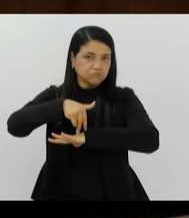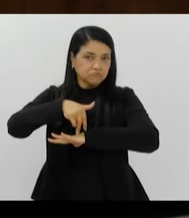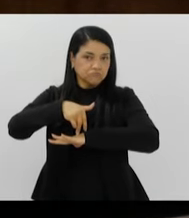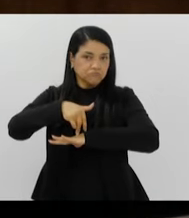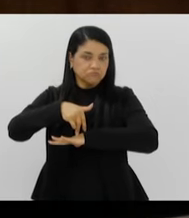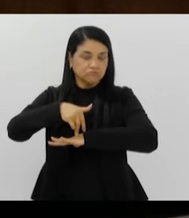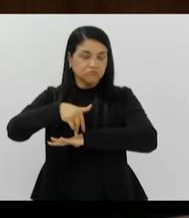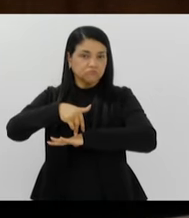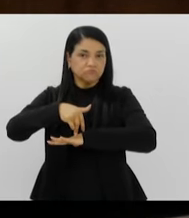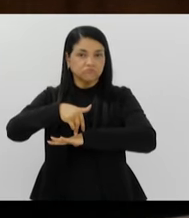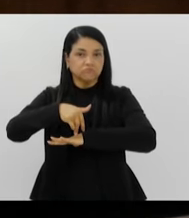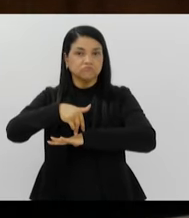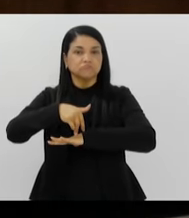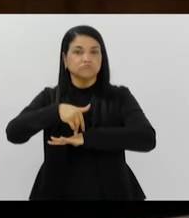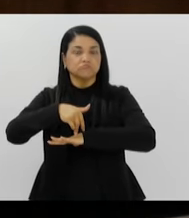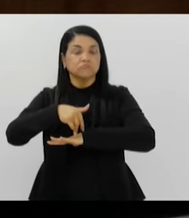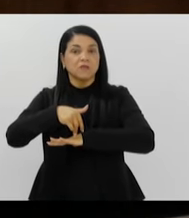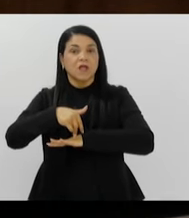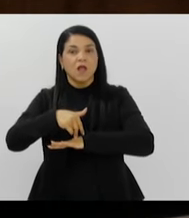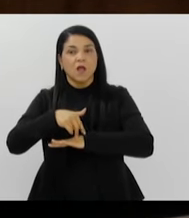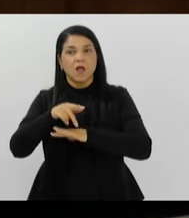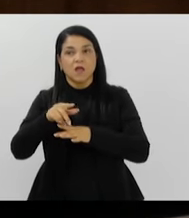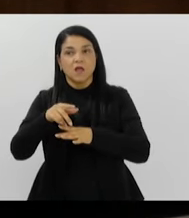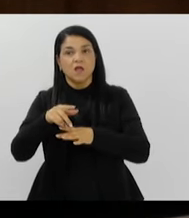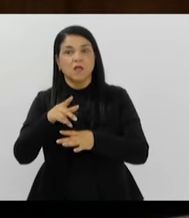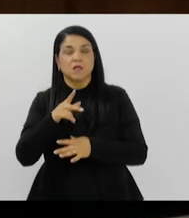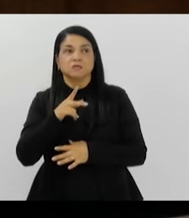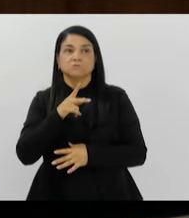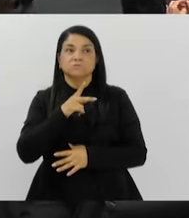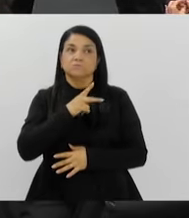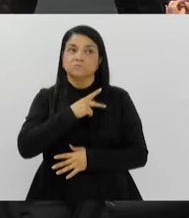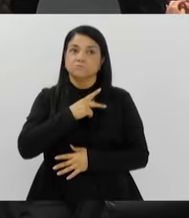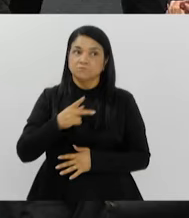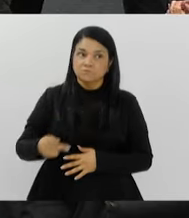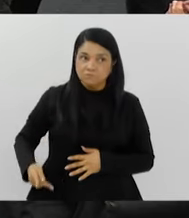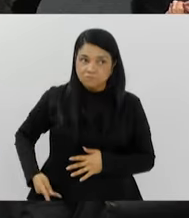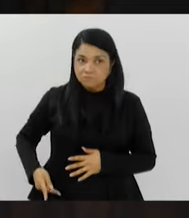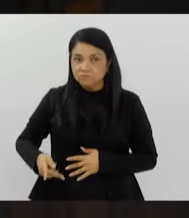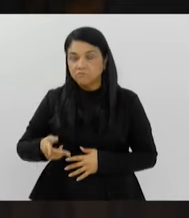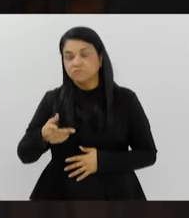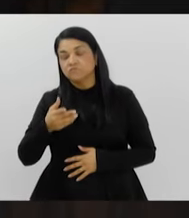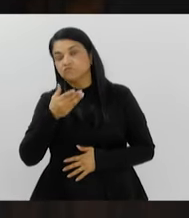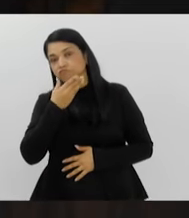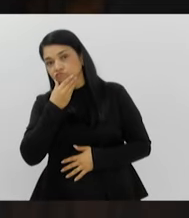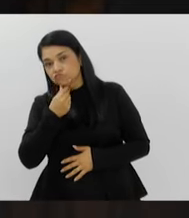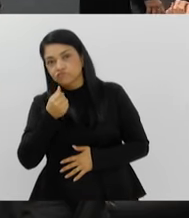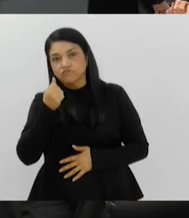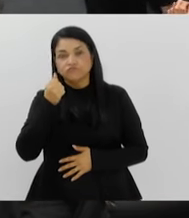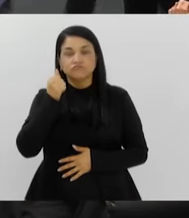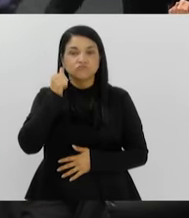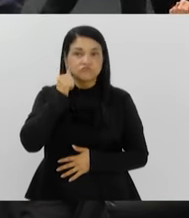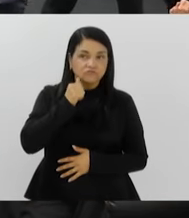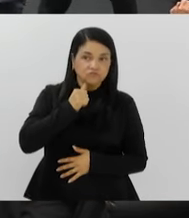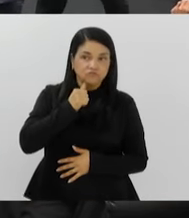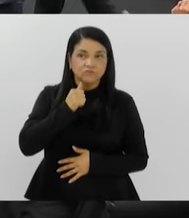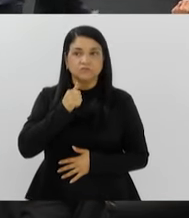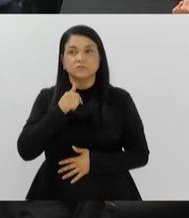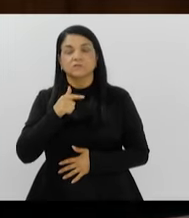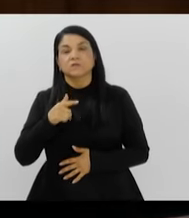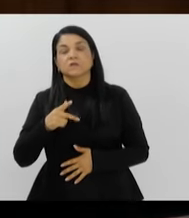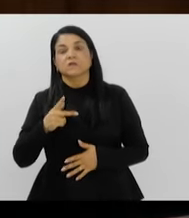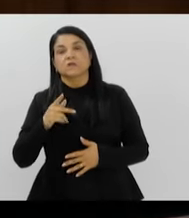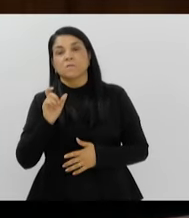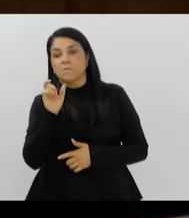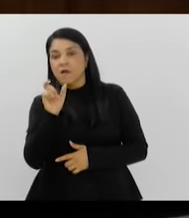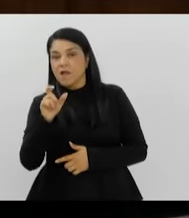é discricionário. A presidenta. Presidenta ou presidente? Como Vossa Excelência desejar. Presidente, então, que está presidindo